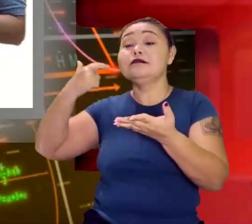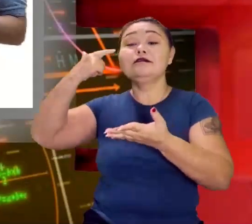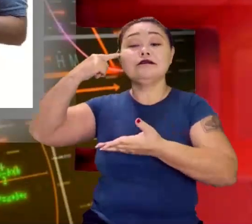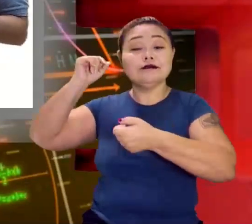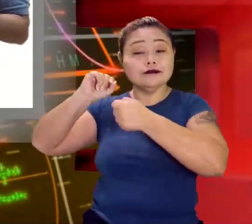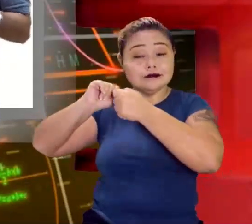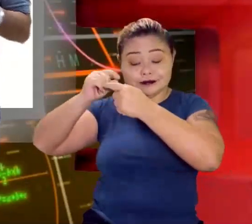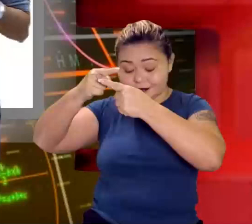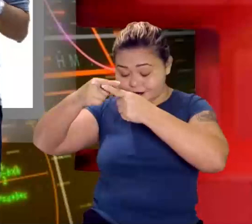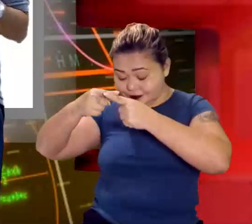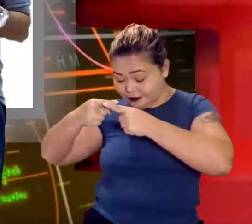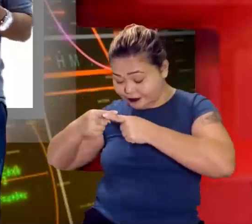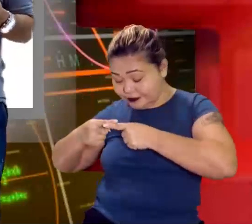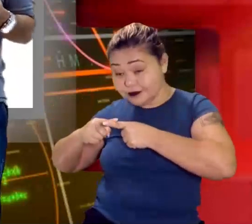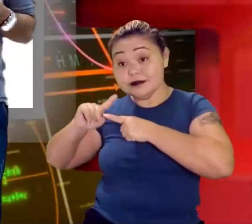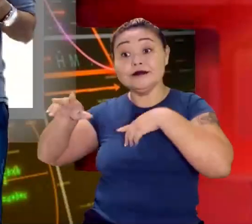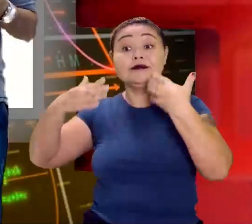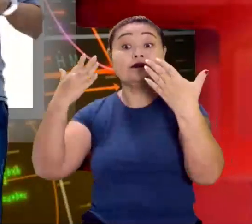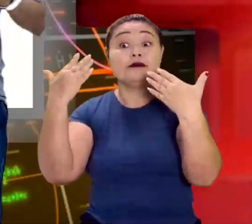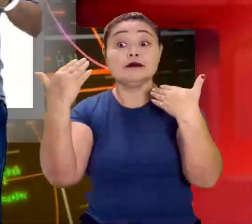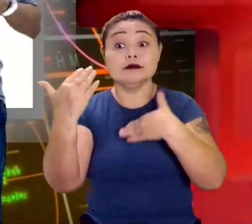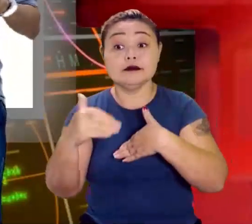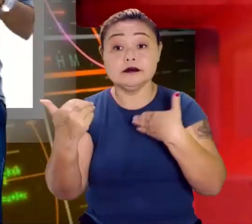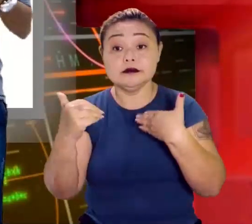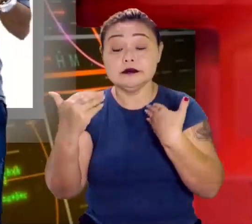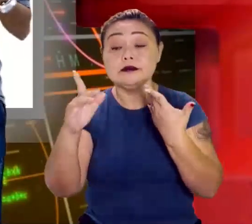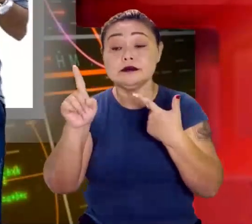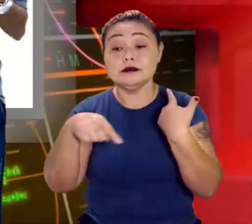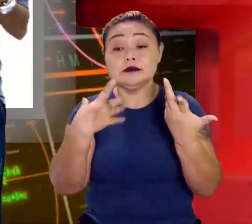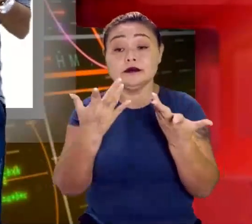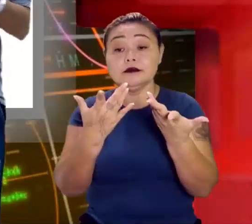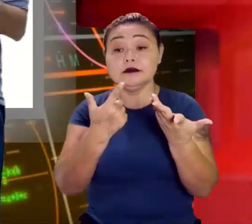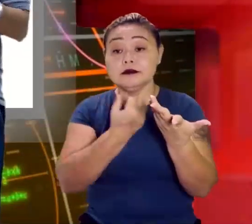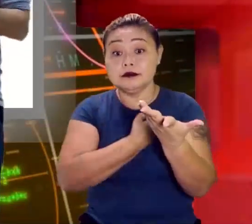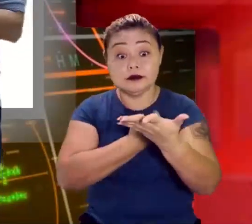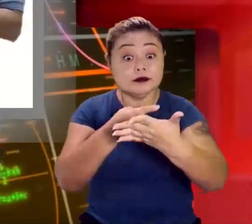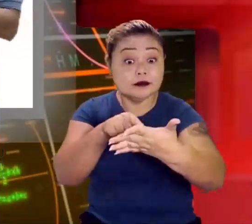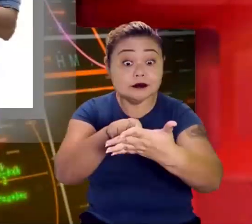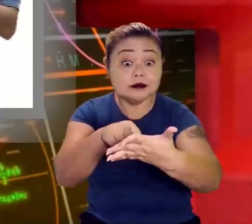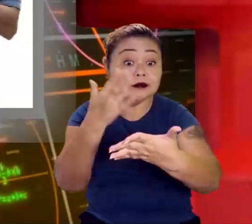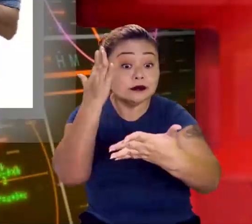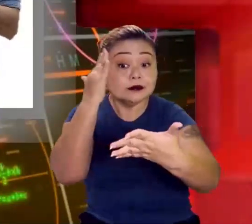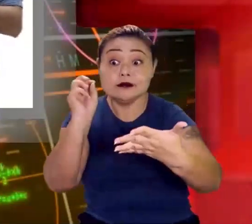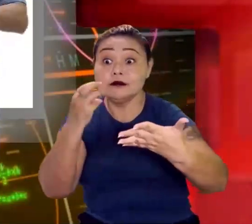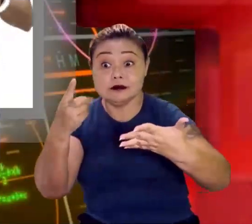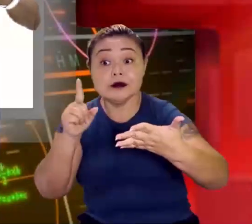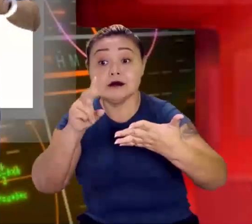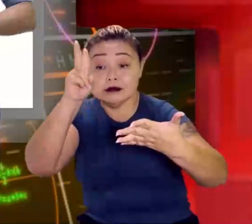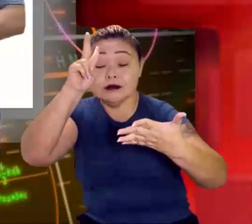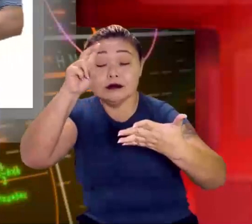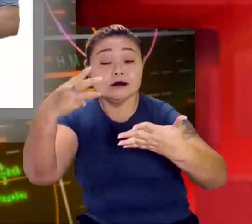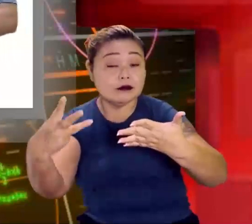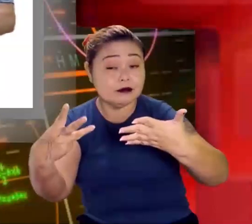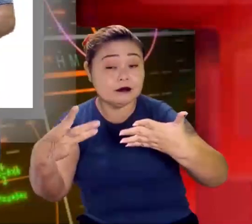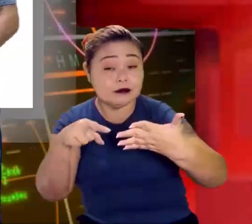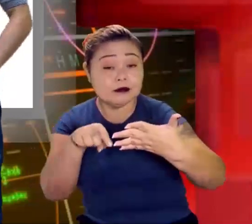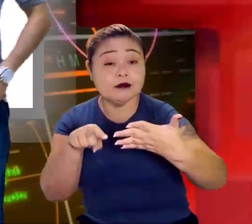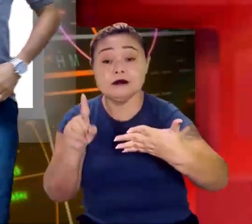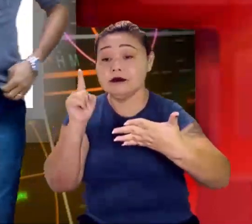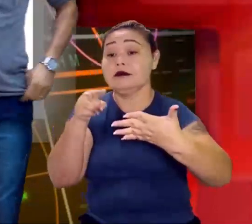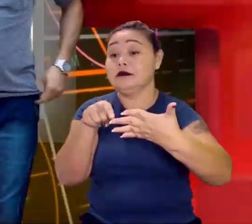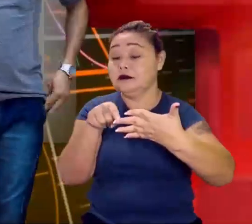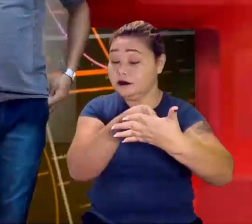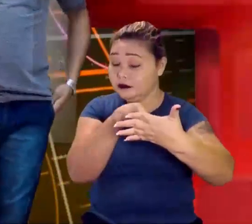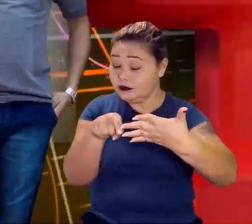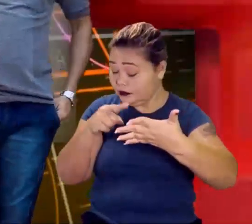aquela tabuada. Na prova. Bem Tá lá o número, né? tu olha e fala, isso aqui eu sei, é 3. Me lembro. 3. Me lembro, com certeza,